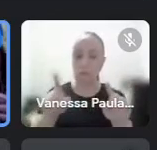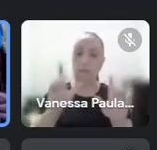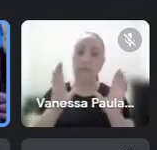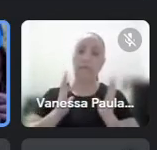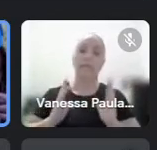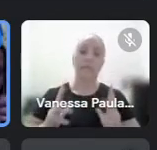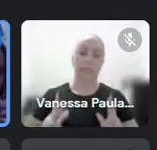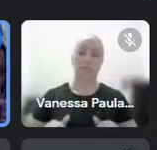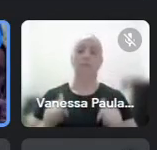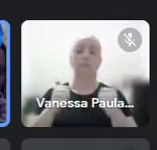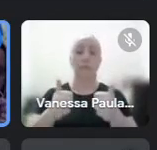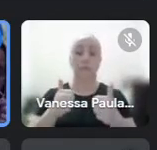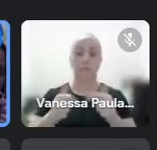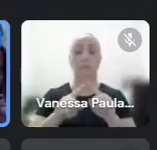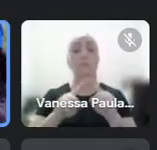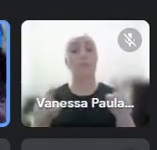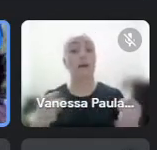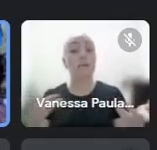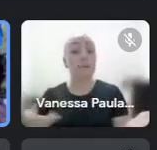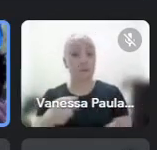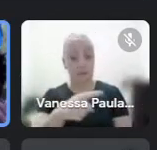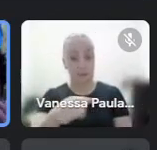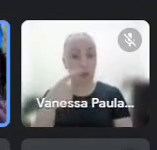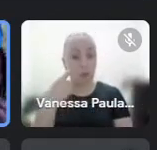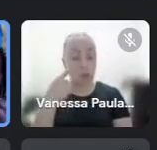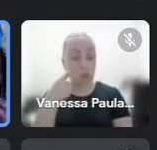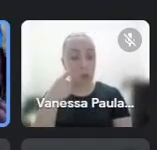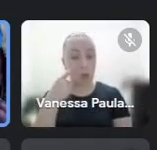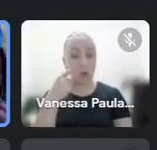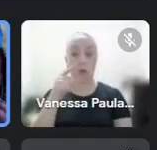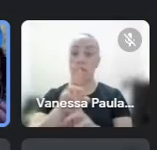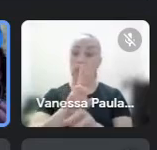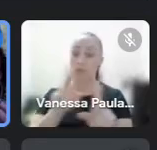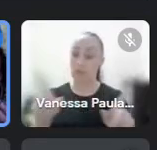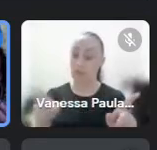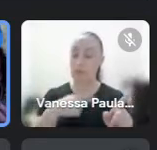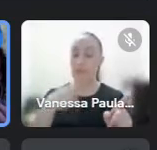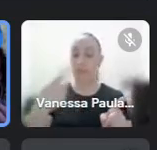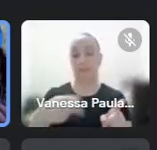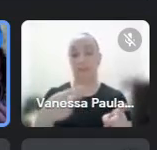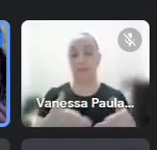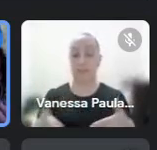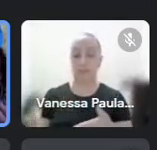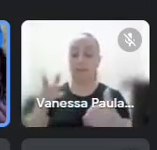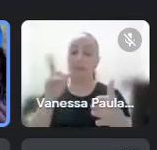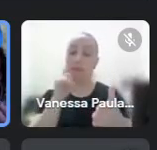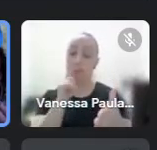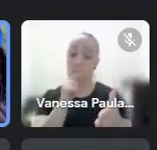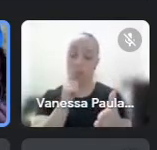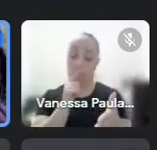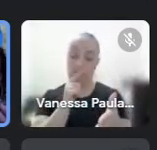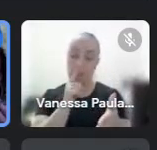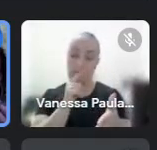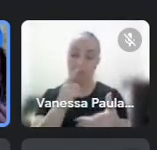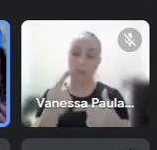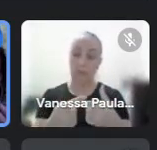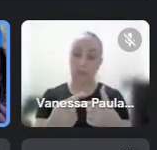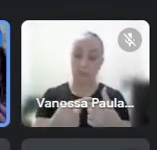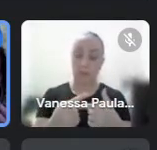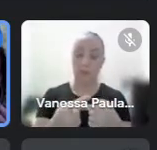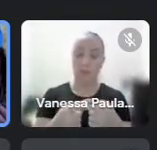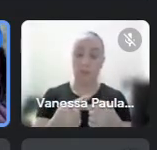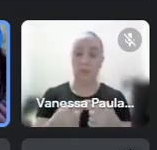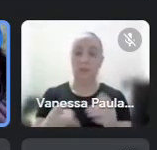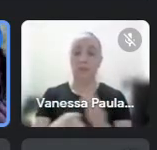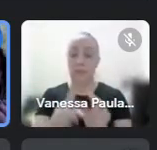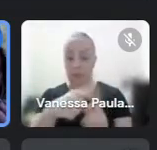né? No entanto, olha só a diferença desse Rio Paraopebas que vocês estão